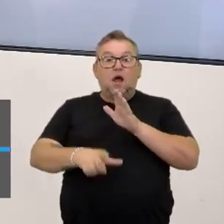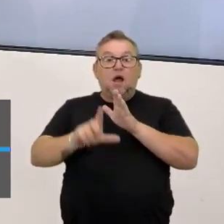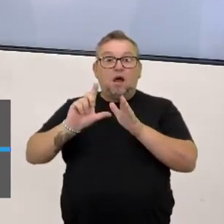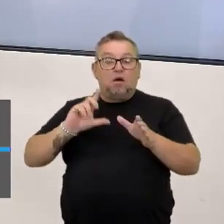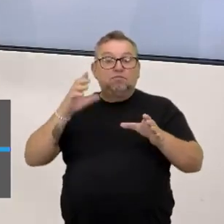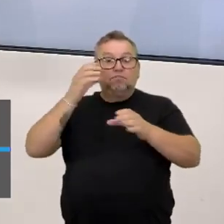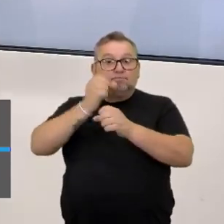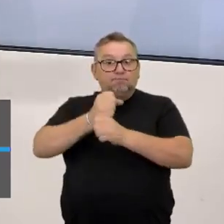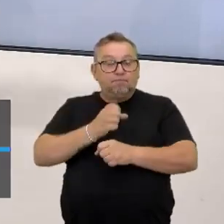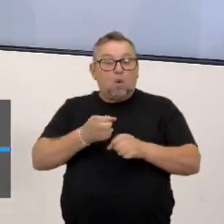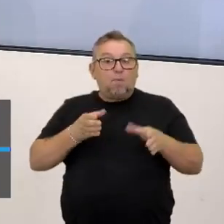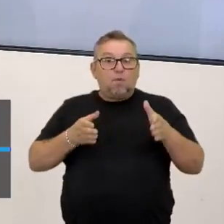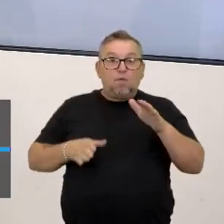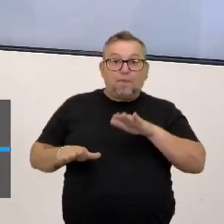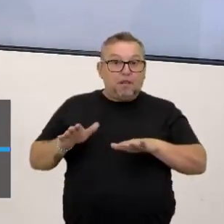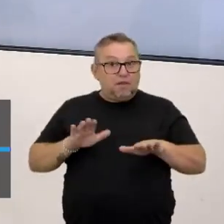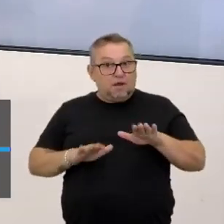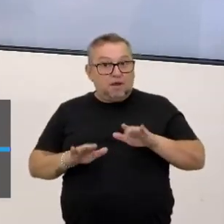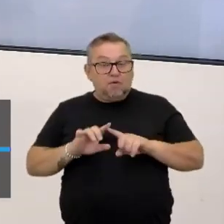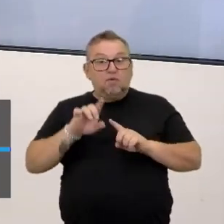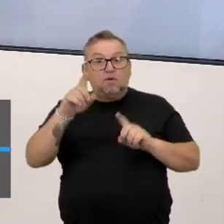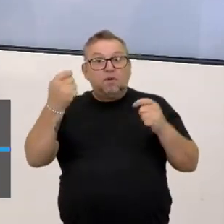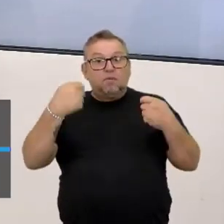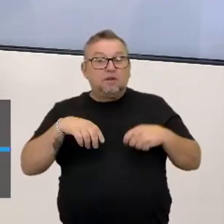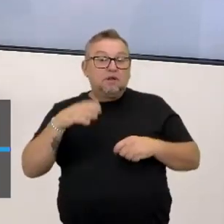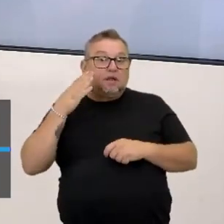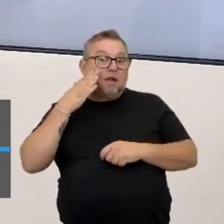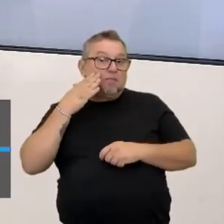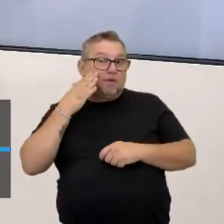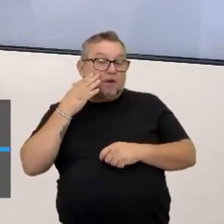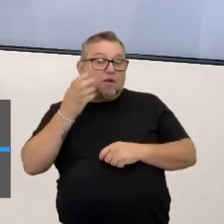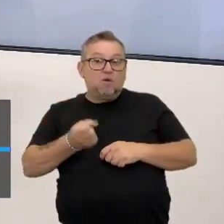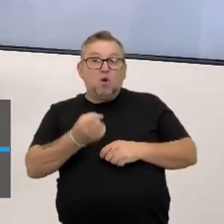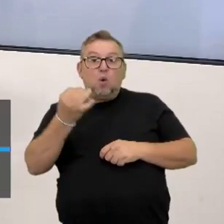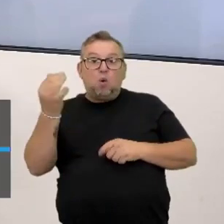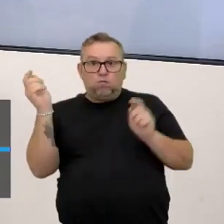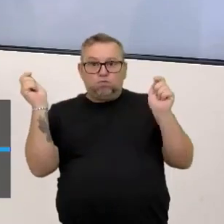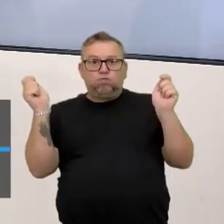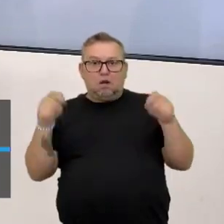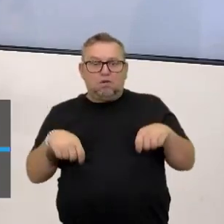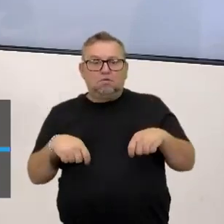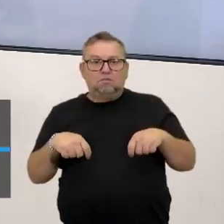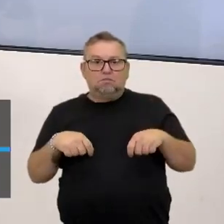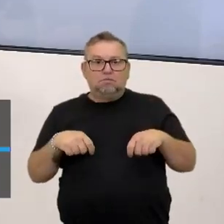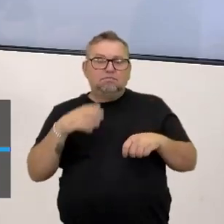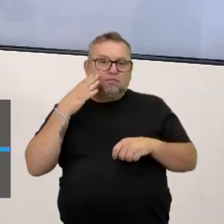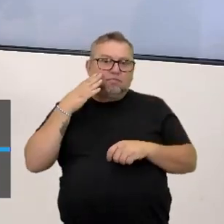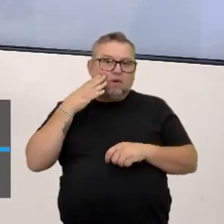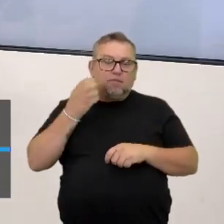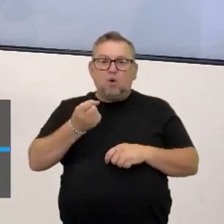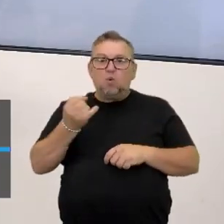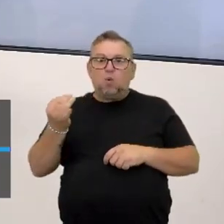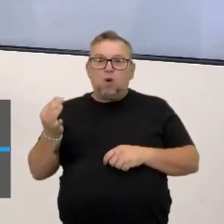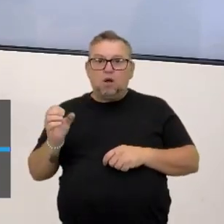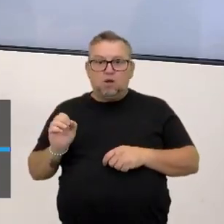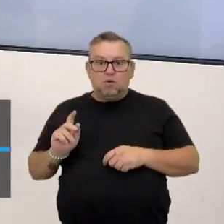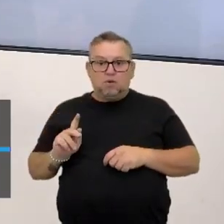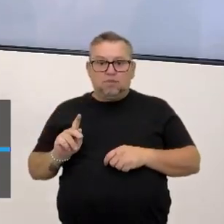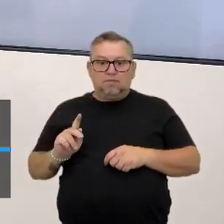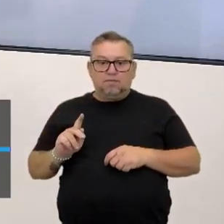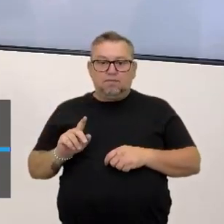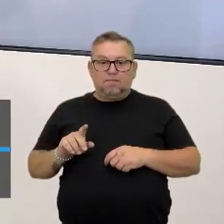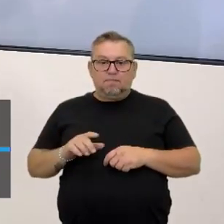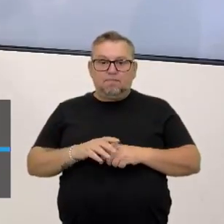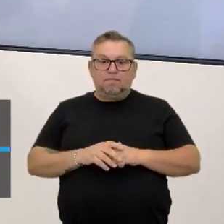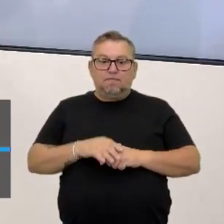antes de calcular a probabilidade de alguma coisa, você precisa saber quantas são as possibilidades, o total geral. Beleza, perfeito. Que nem